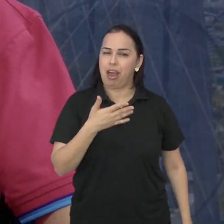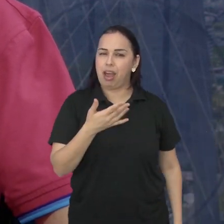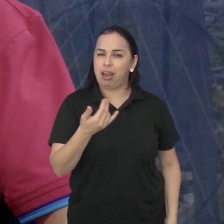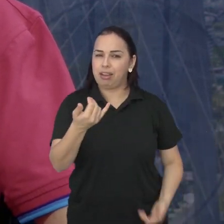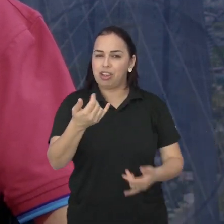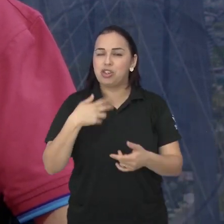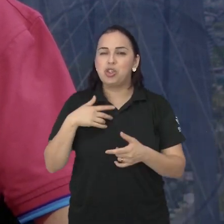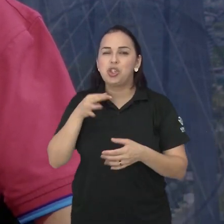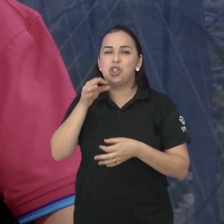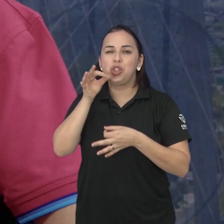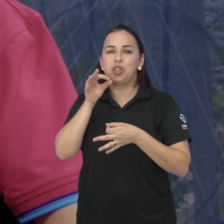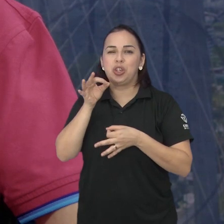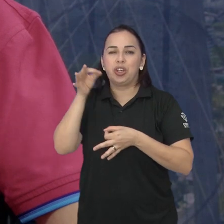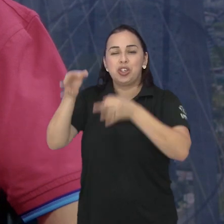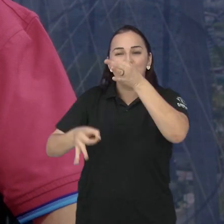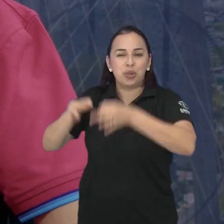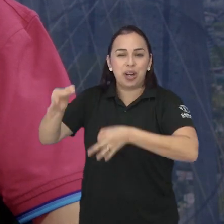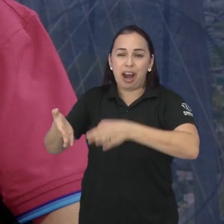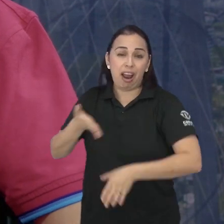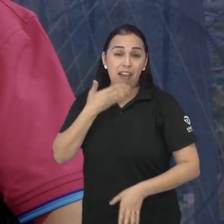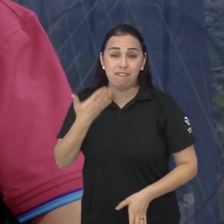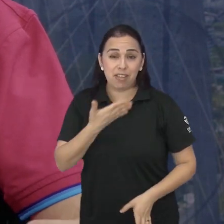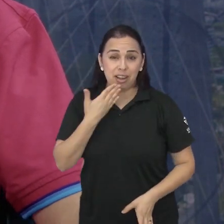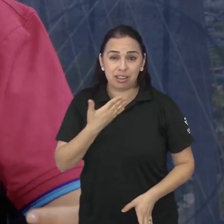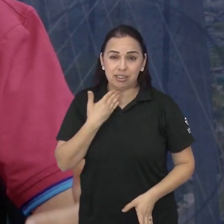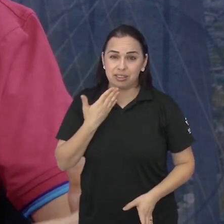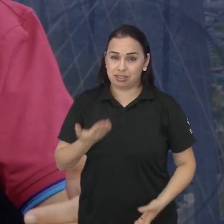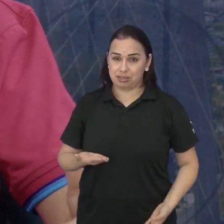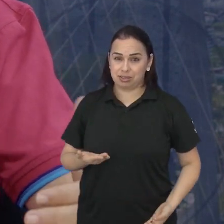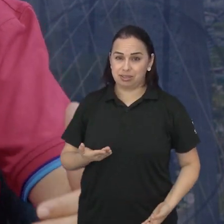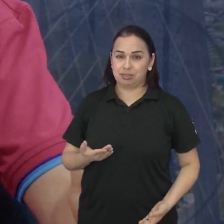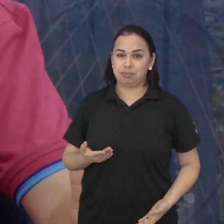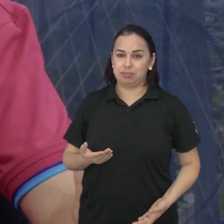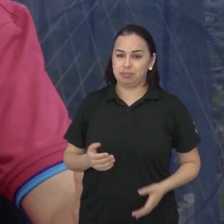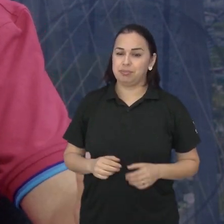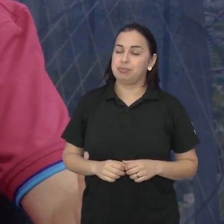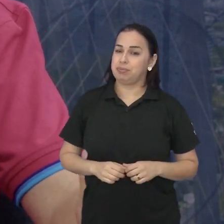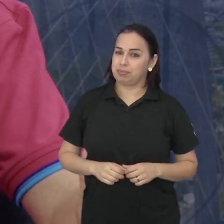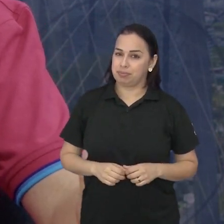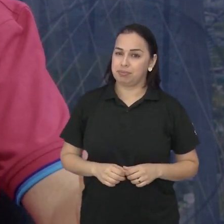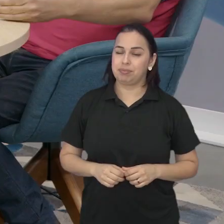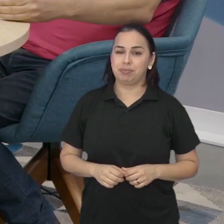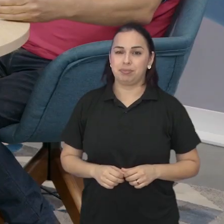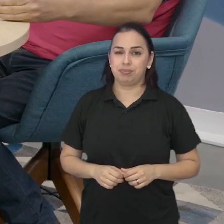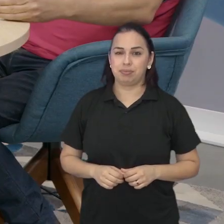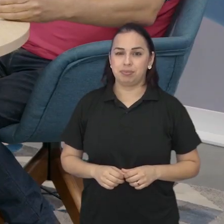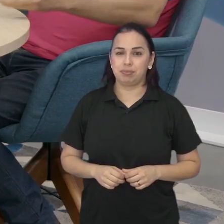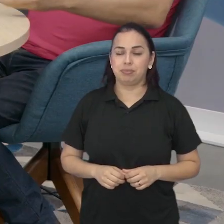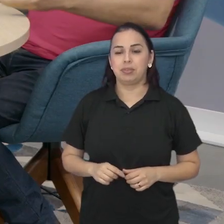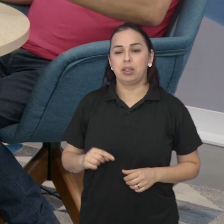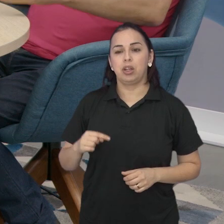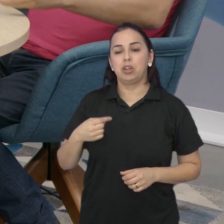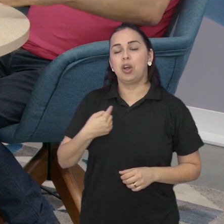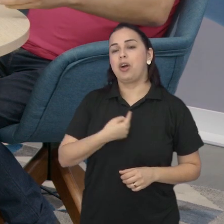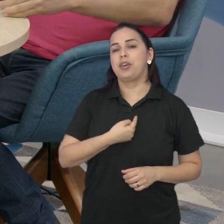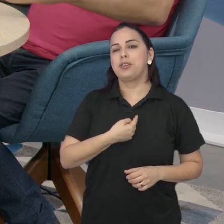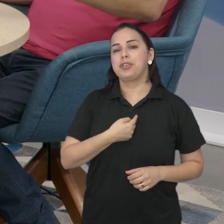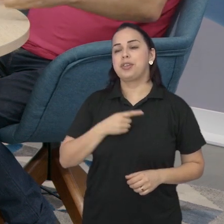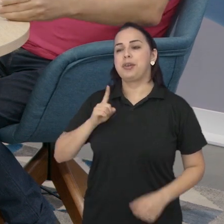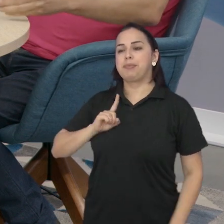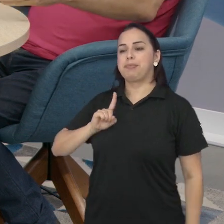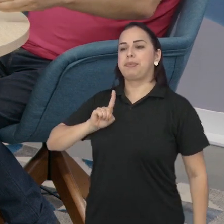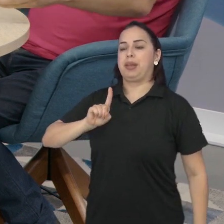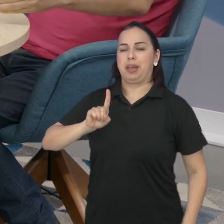dito. É o julgar, né? Então, todos nós estamos aonde estamos porque queremos. Né? Nós somos